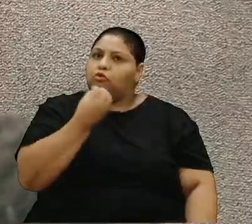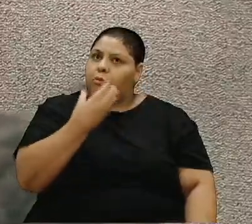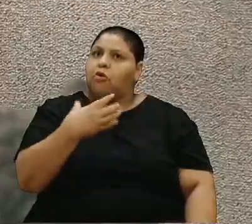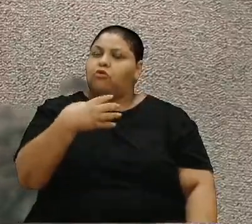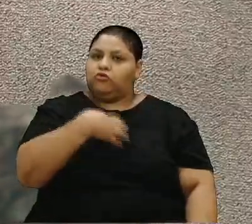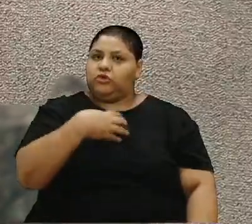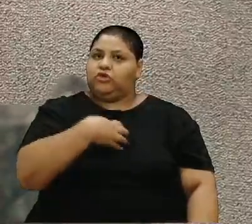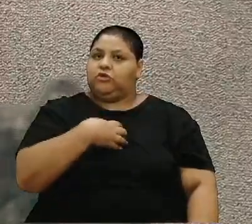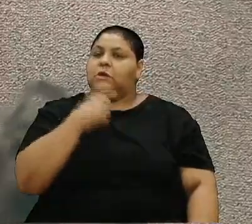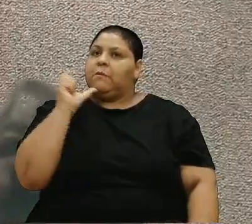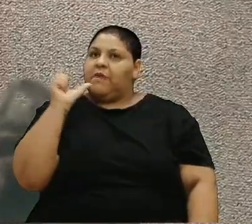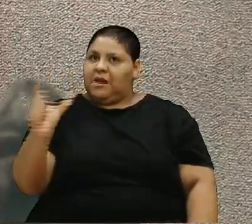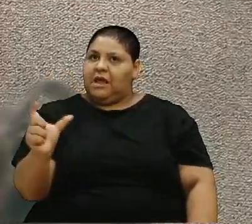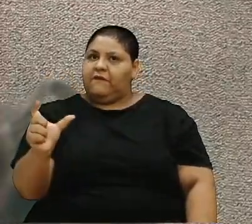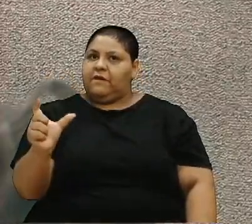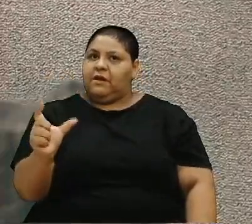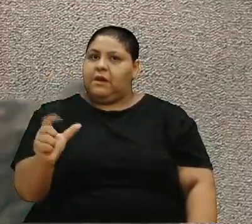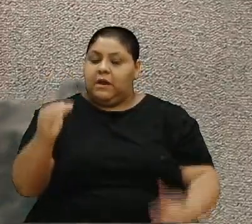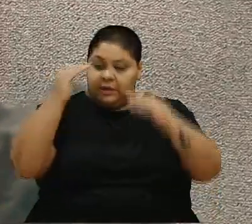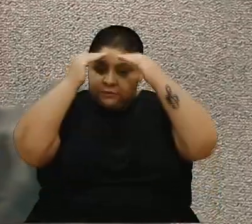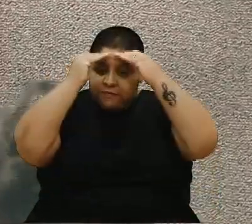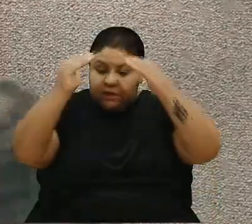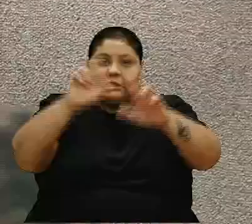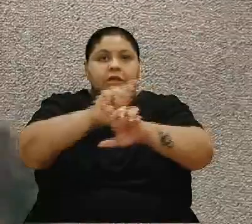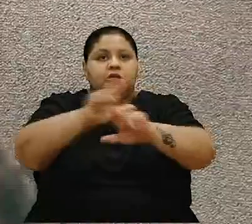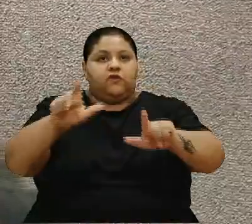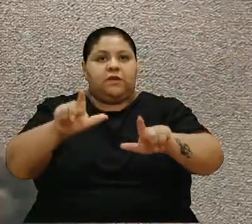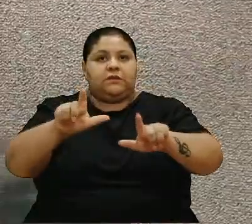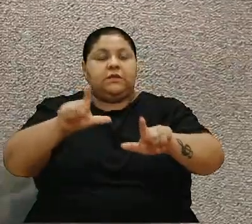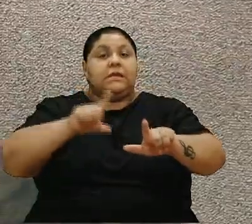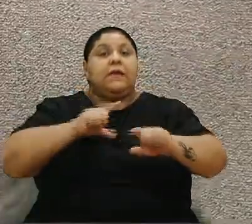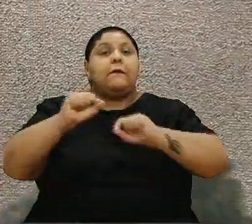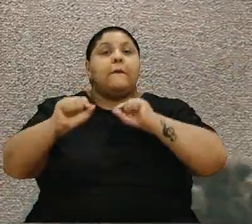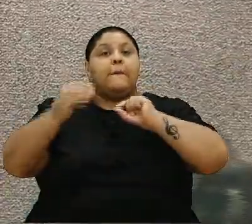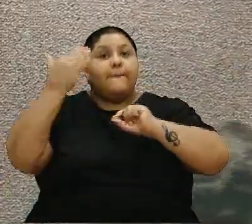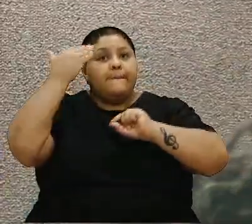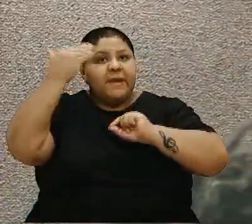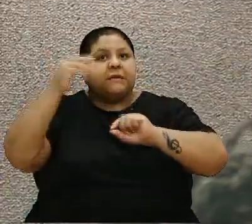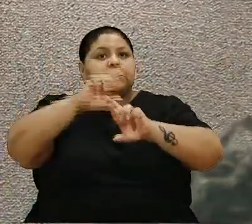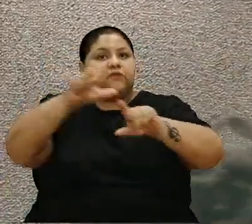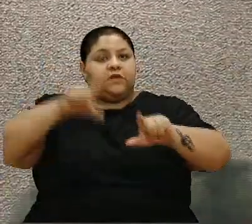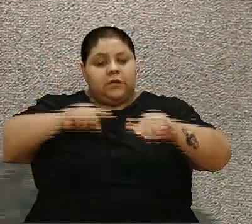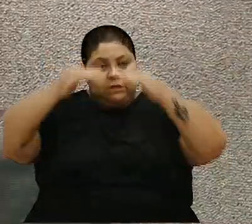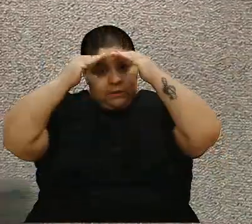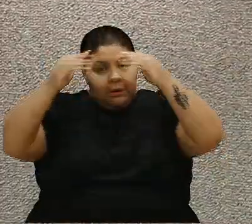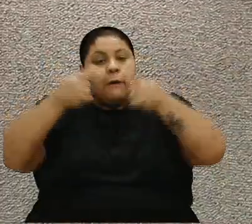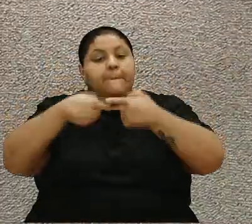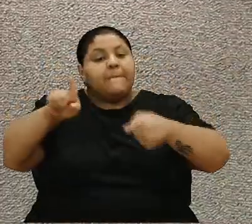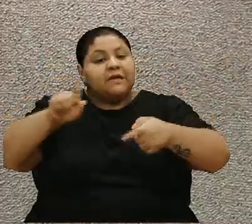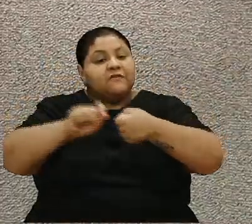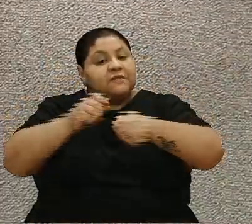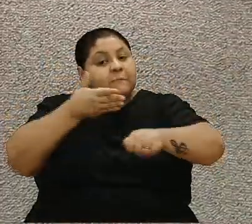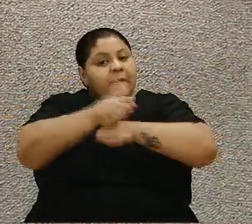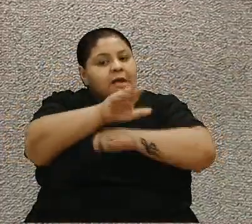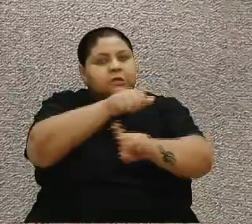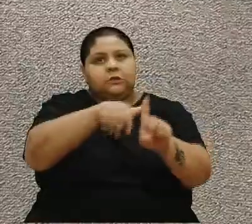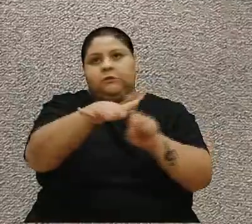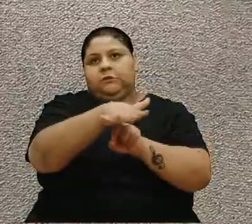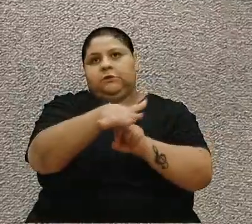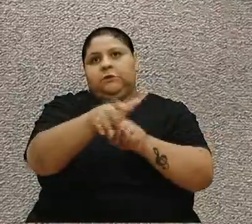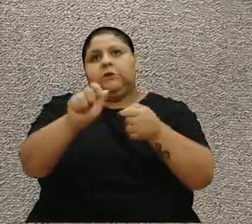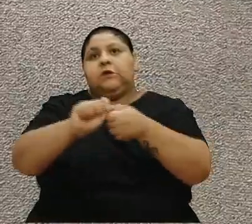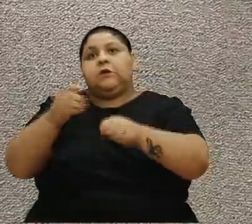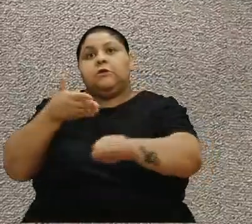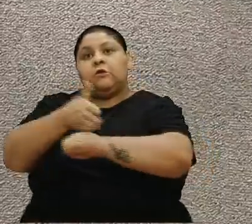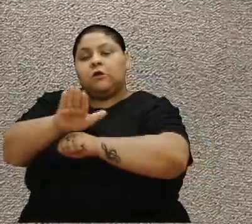pensa diferente tem todo o meu respeito, mas faz parte da nossa sociedade e faz parte